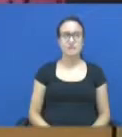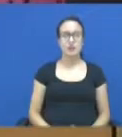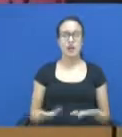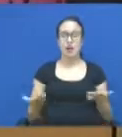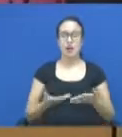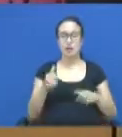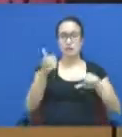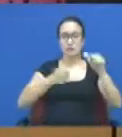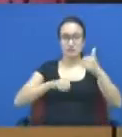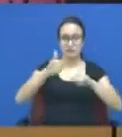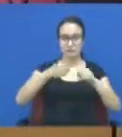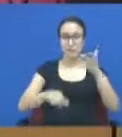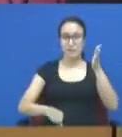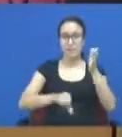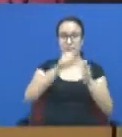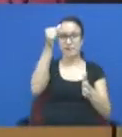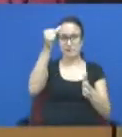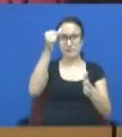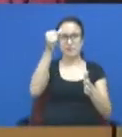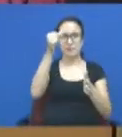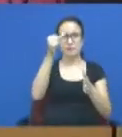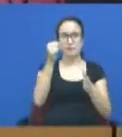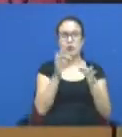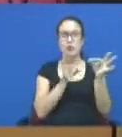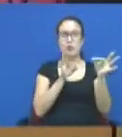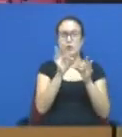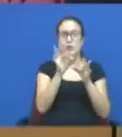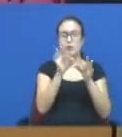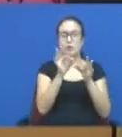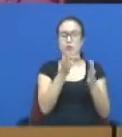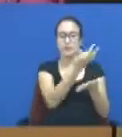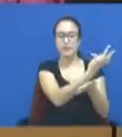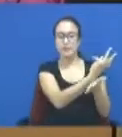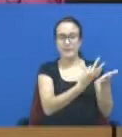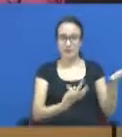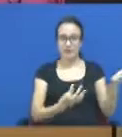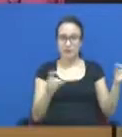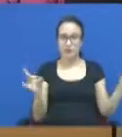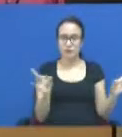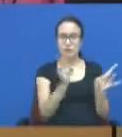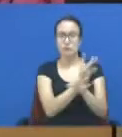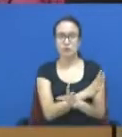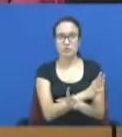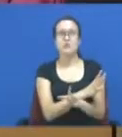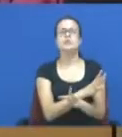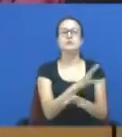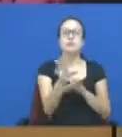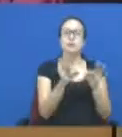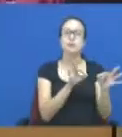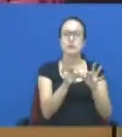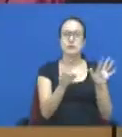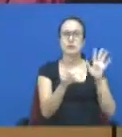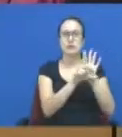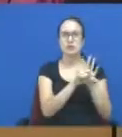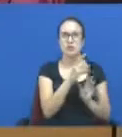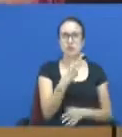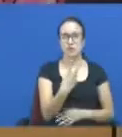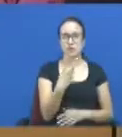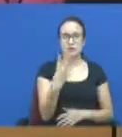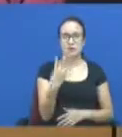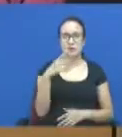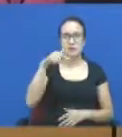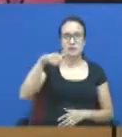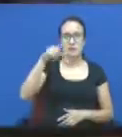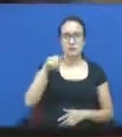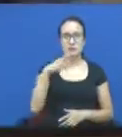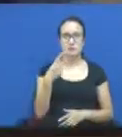Começaremos pelo item 1º da pauta, a redação final do projeto de lei 247 de 2014, de autoria do excelentíssimo senhor